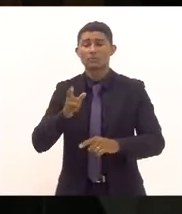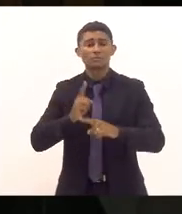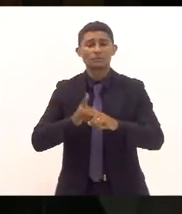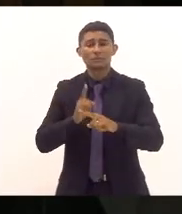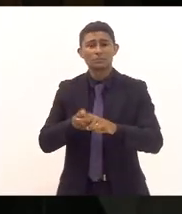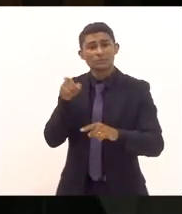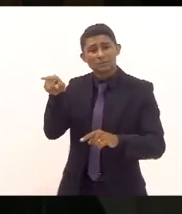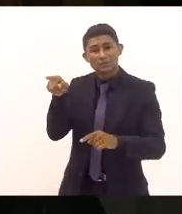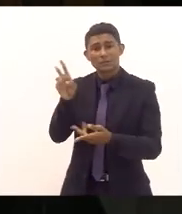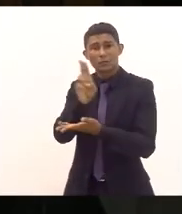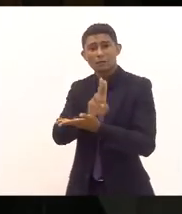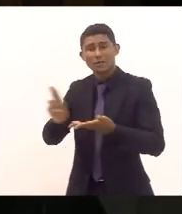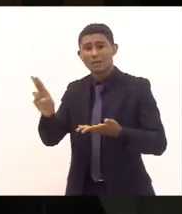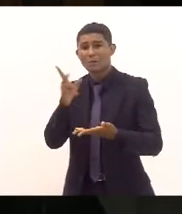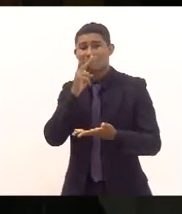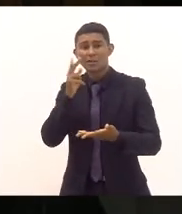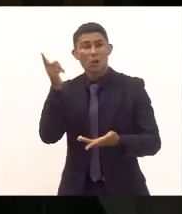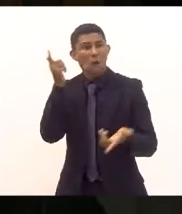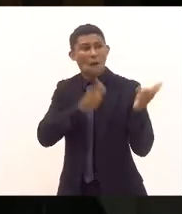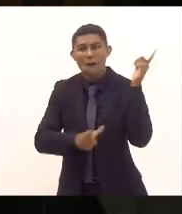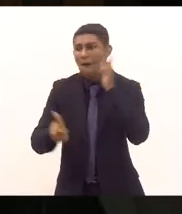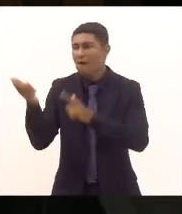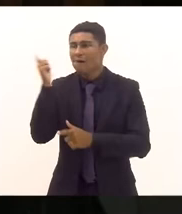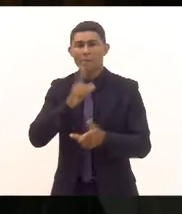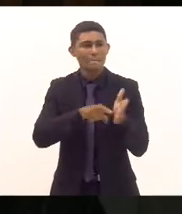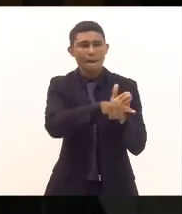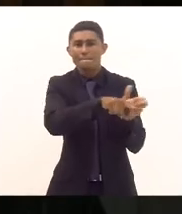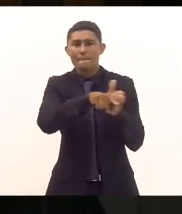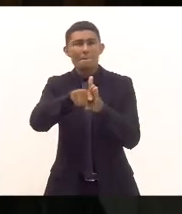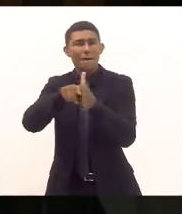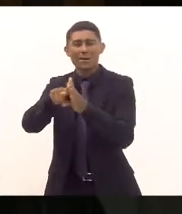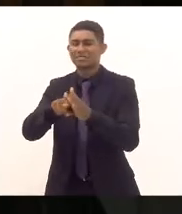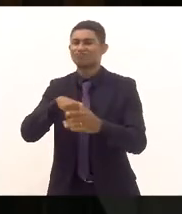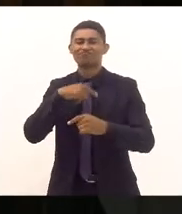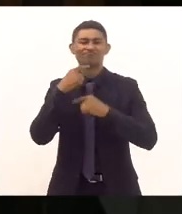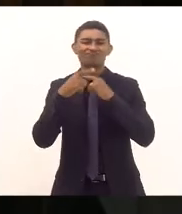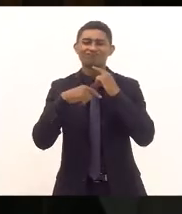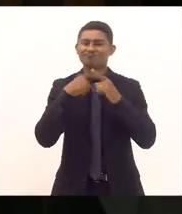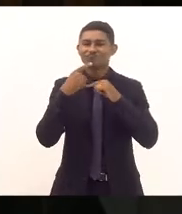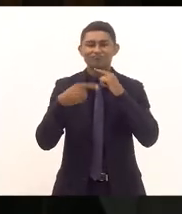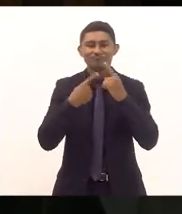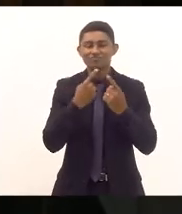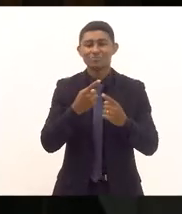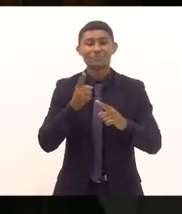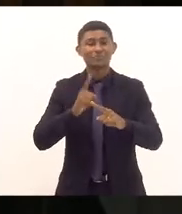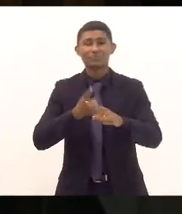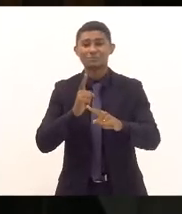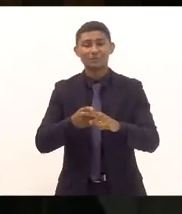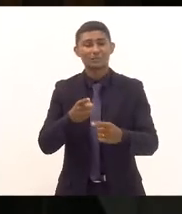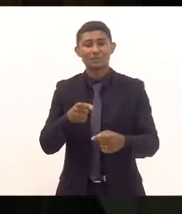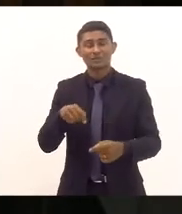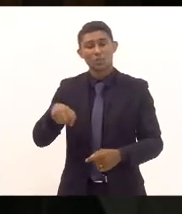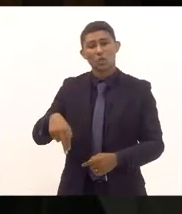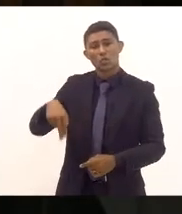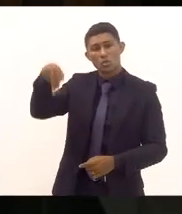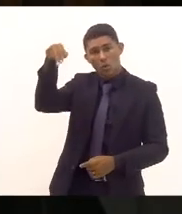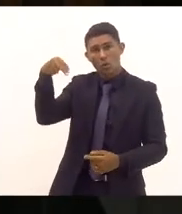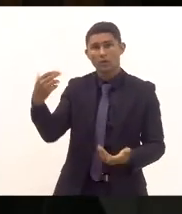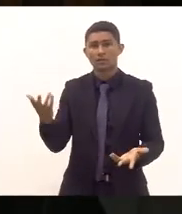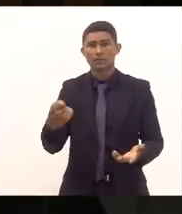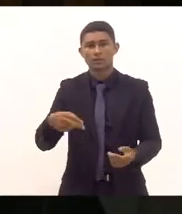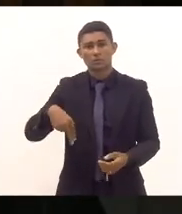potência muito menor do que poderia ter para levar acesso ao ensino superior é postado por